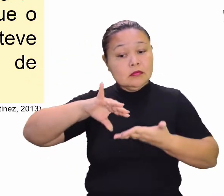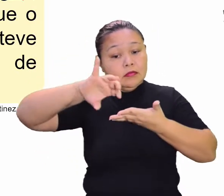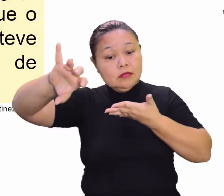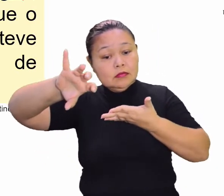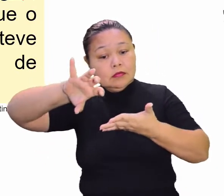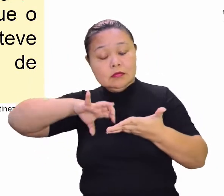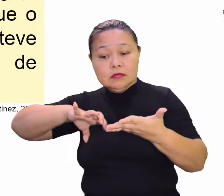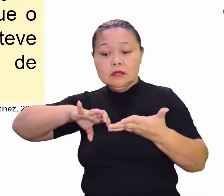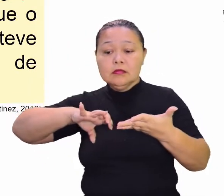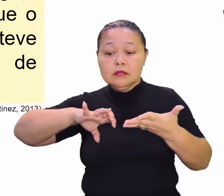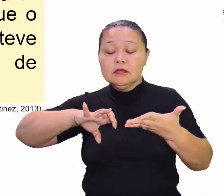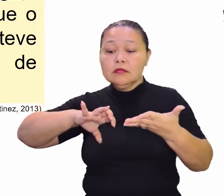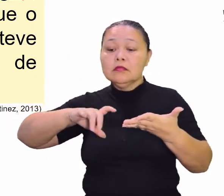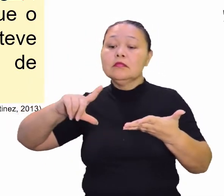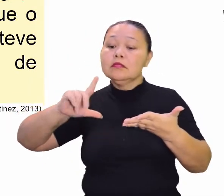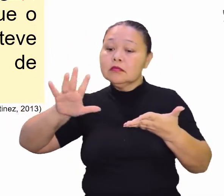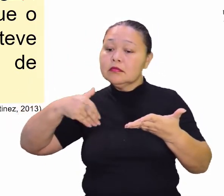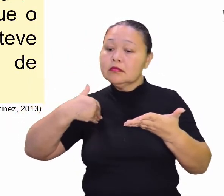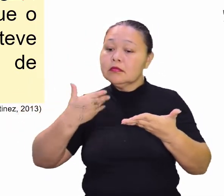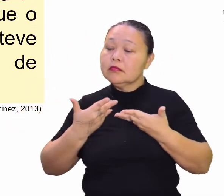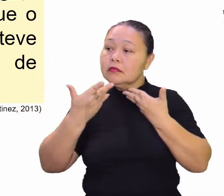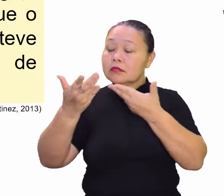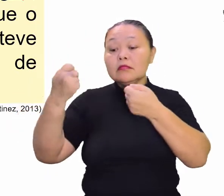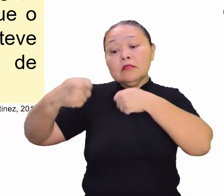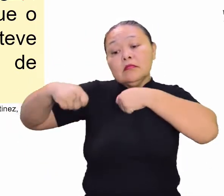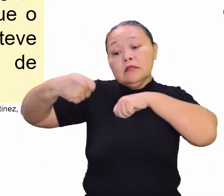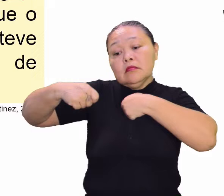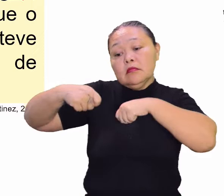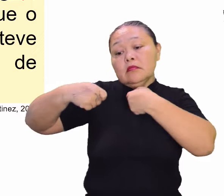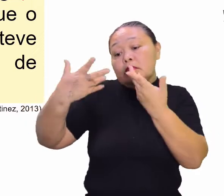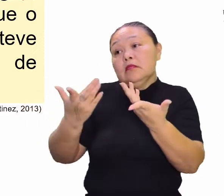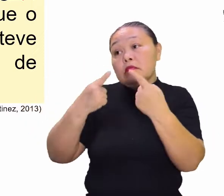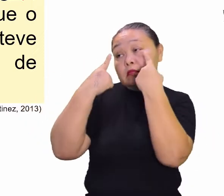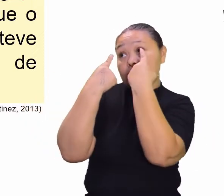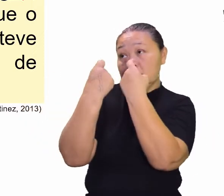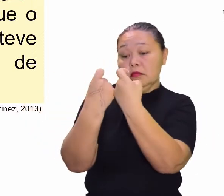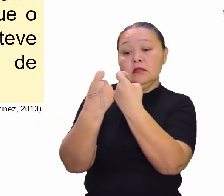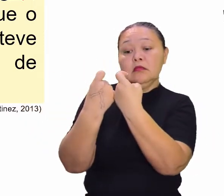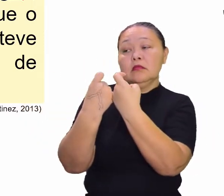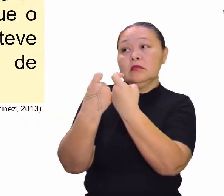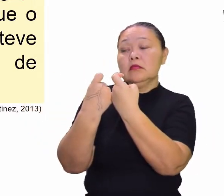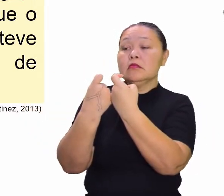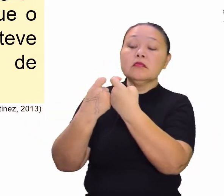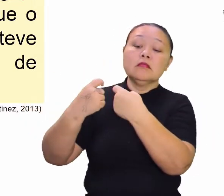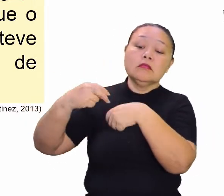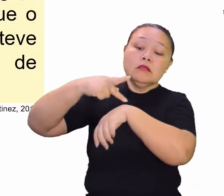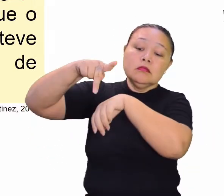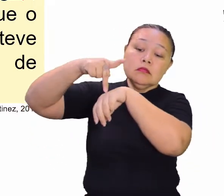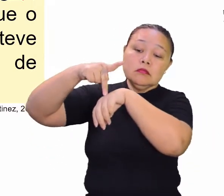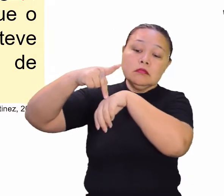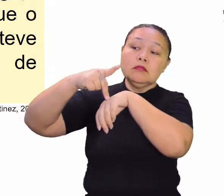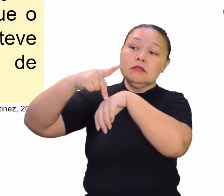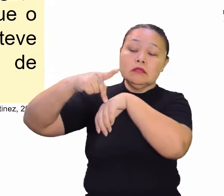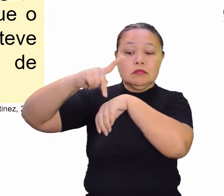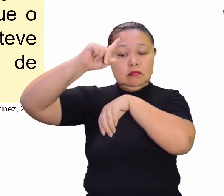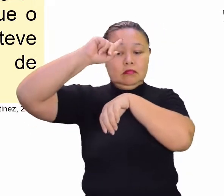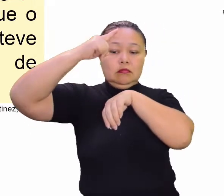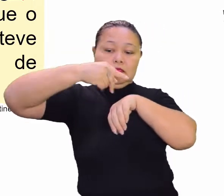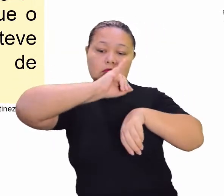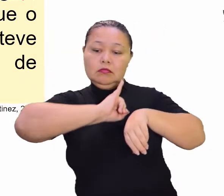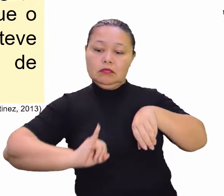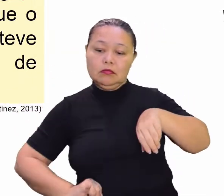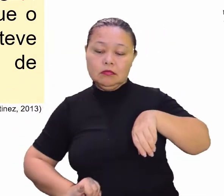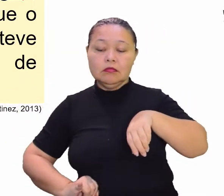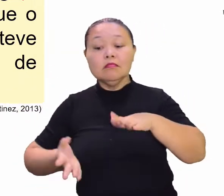dividido para atender a necessidade, o interesse das nações imperialistas,